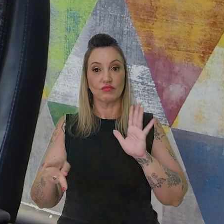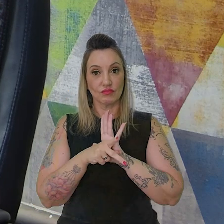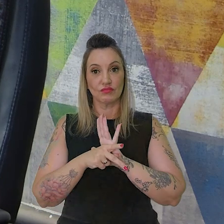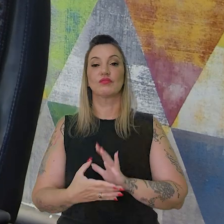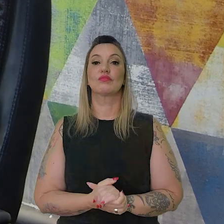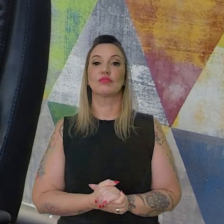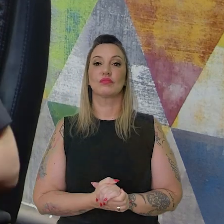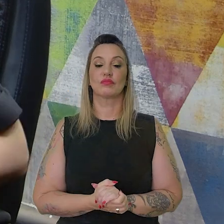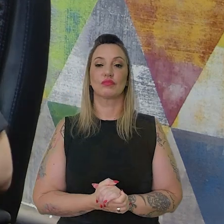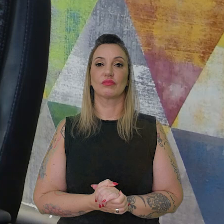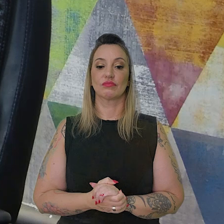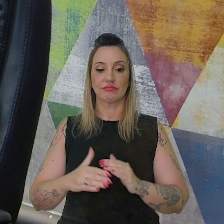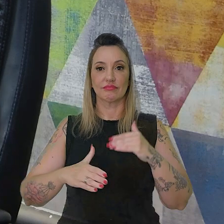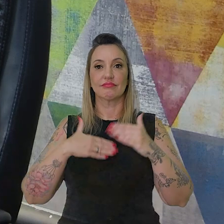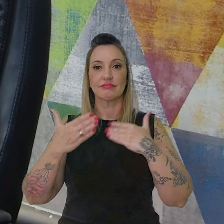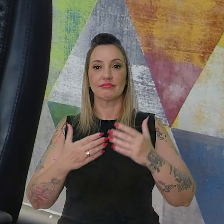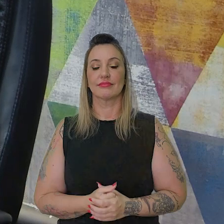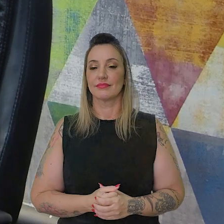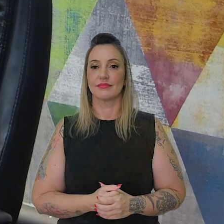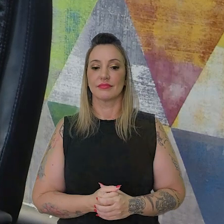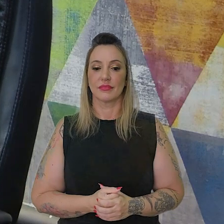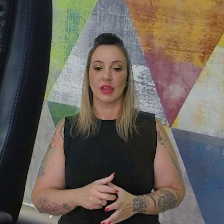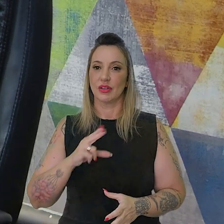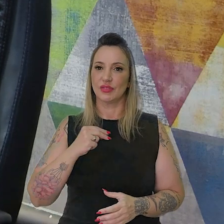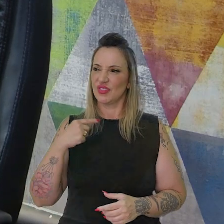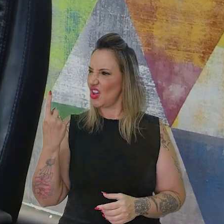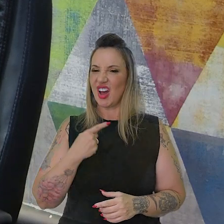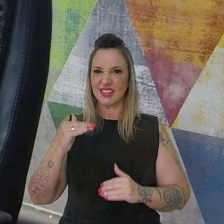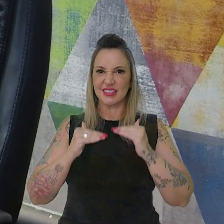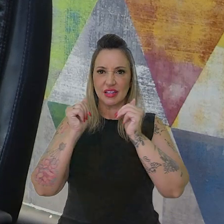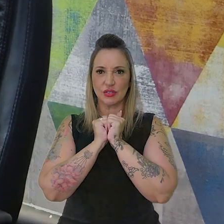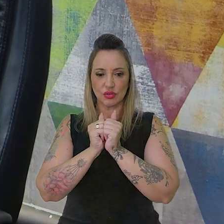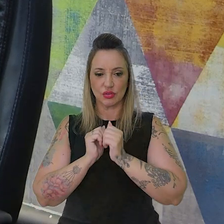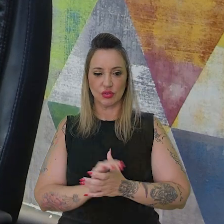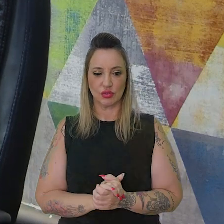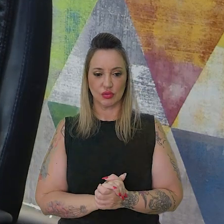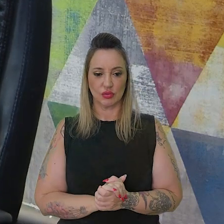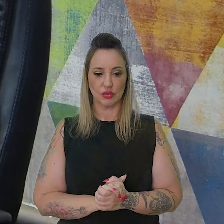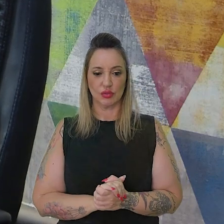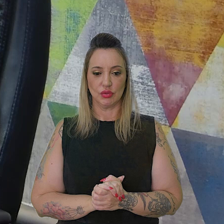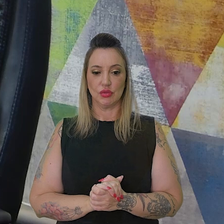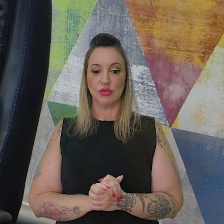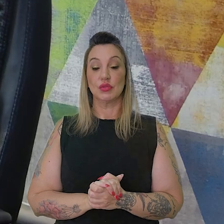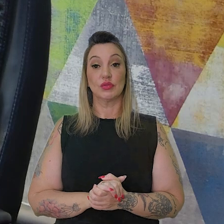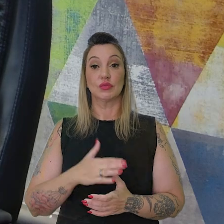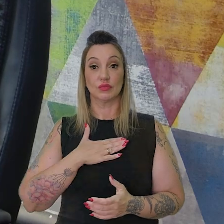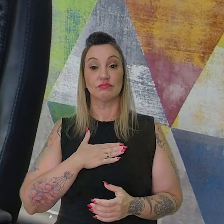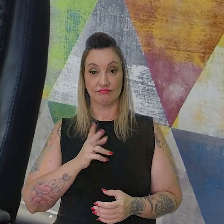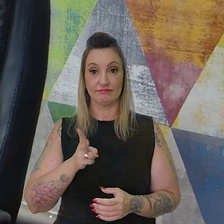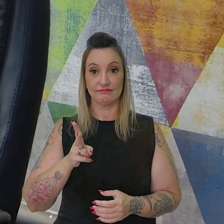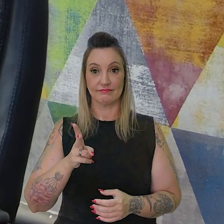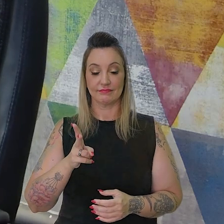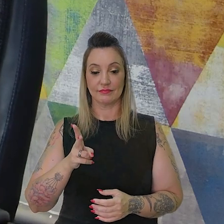sendo você mesma né como você cresceu assim nós crescemos né juntas assim e eu